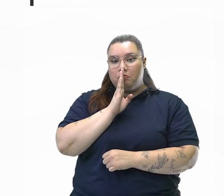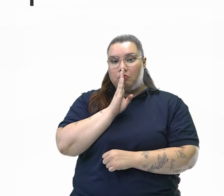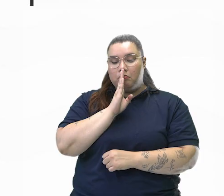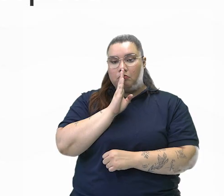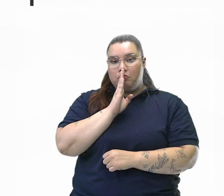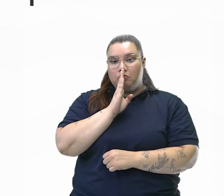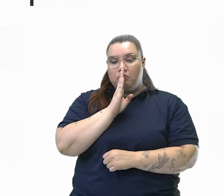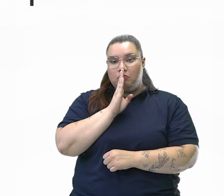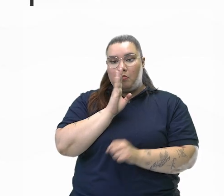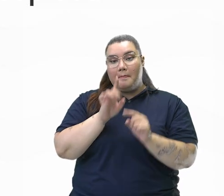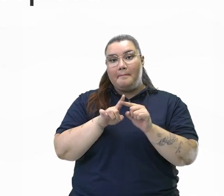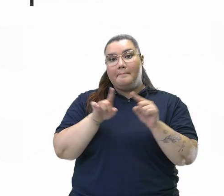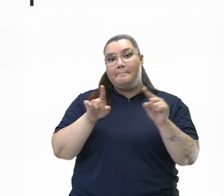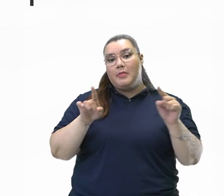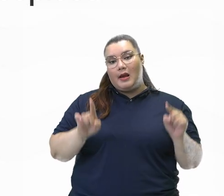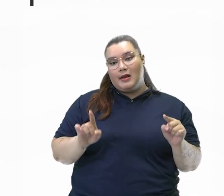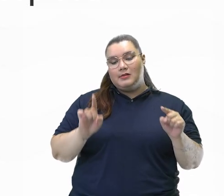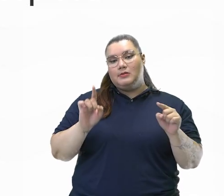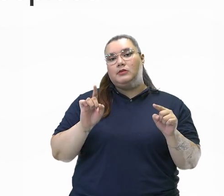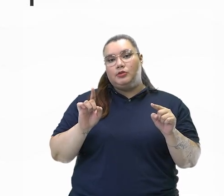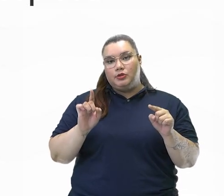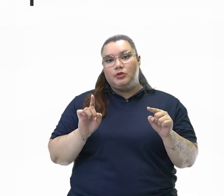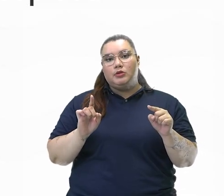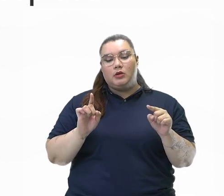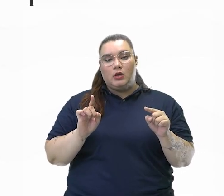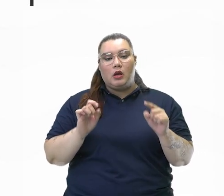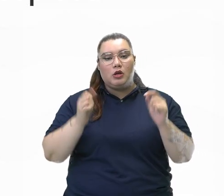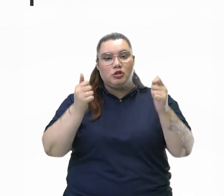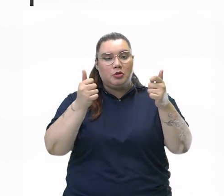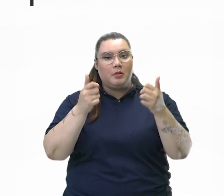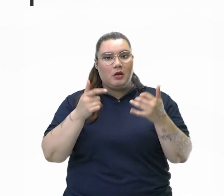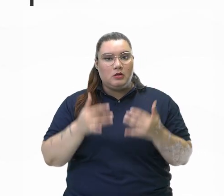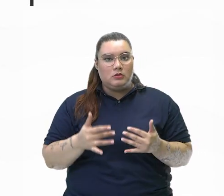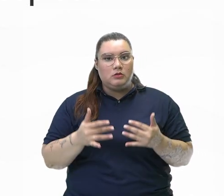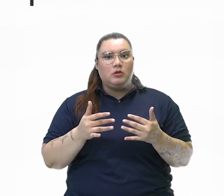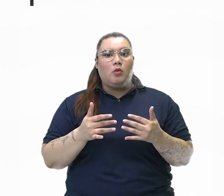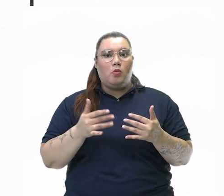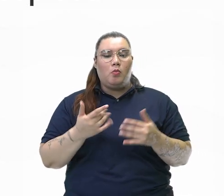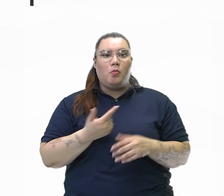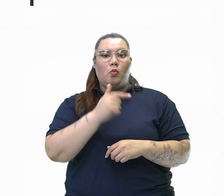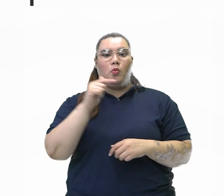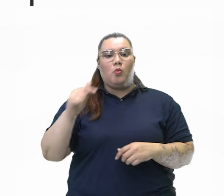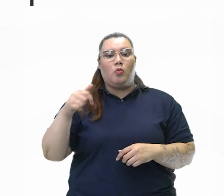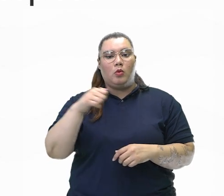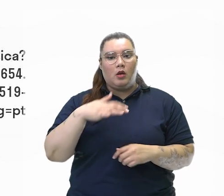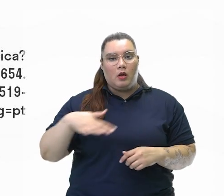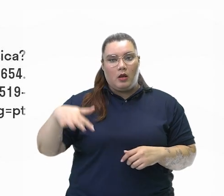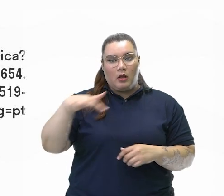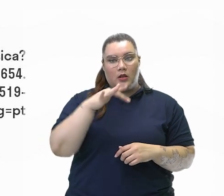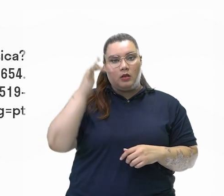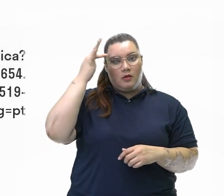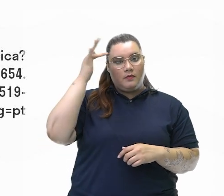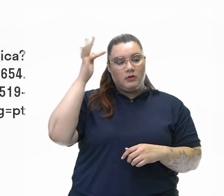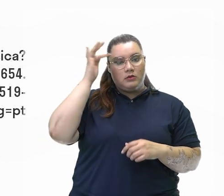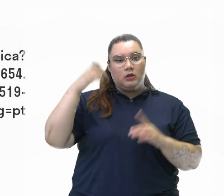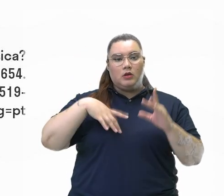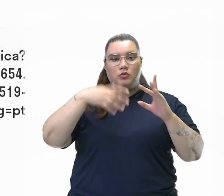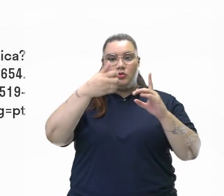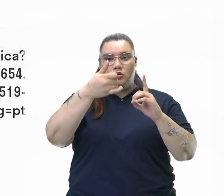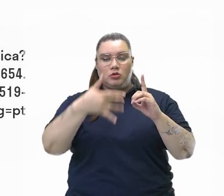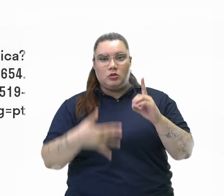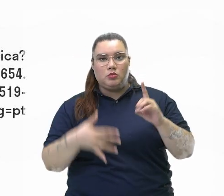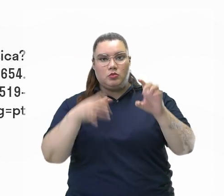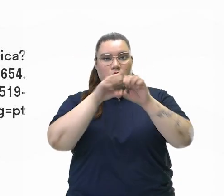No entanto, a mecânica clássica descreve um sistema